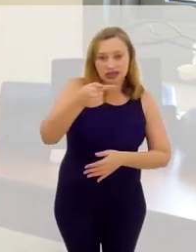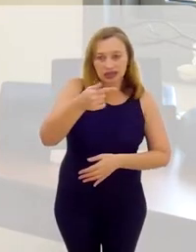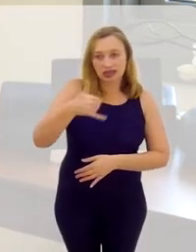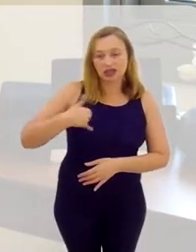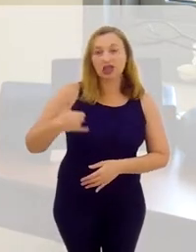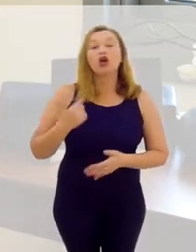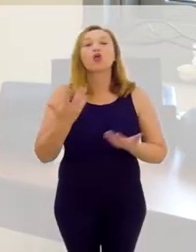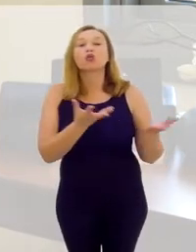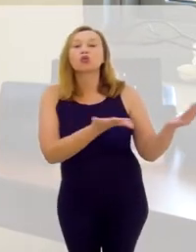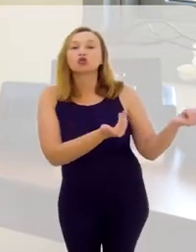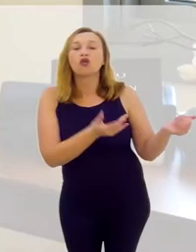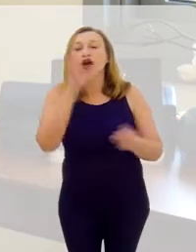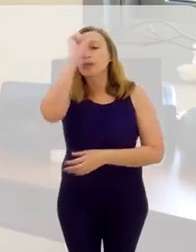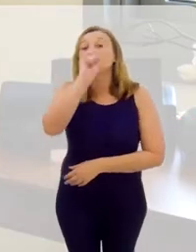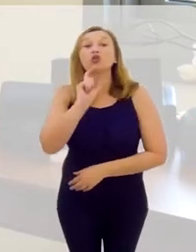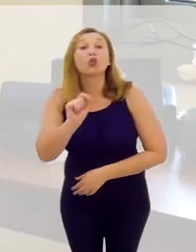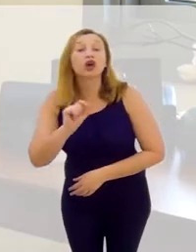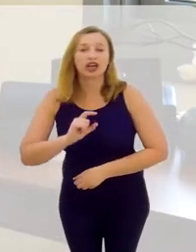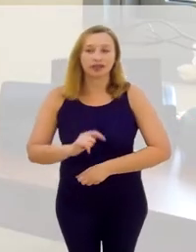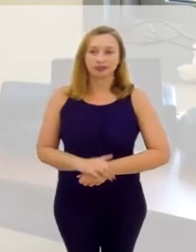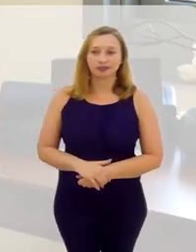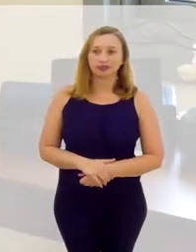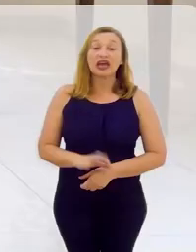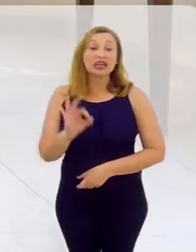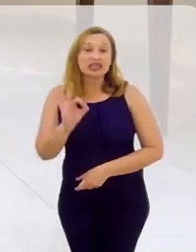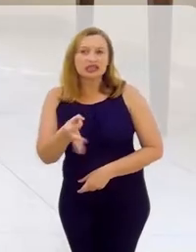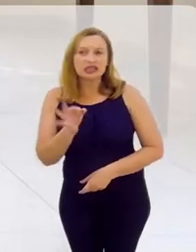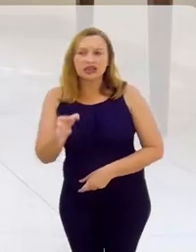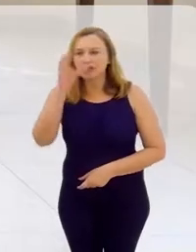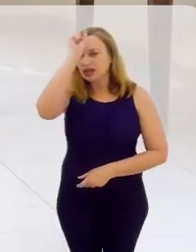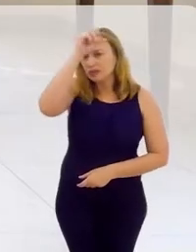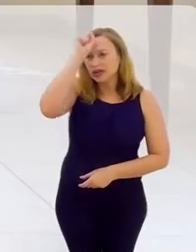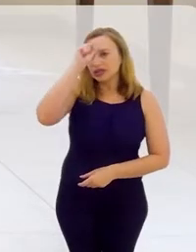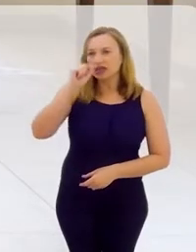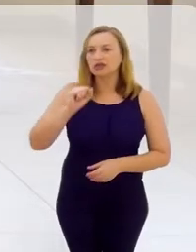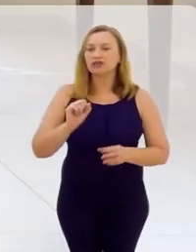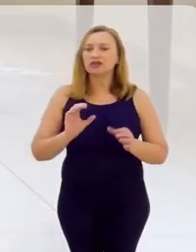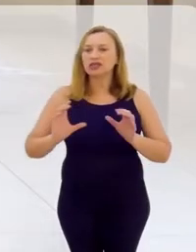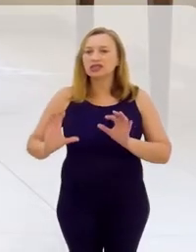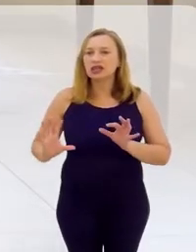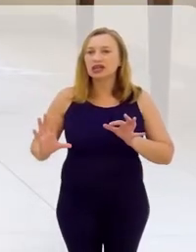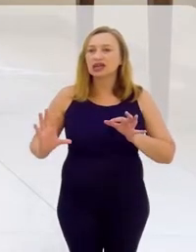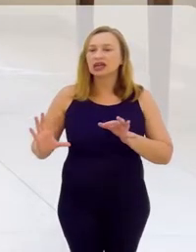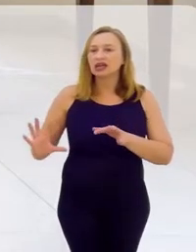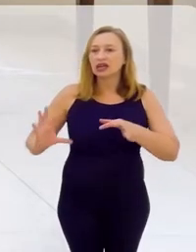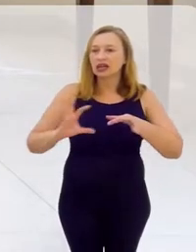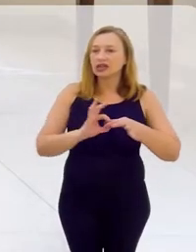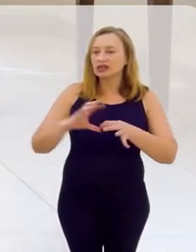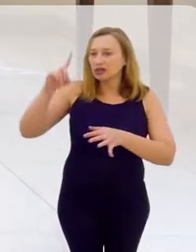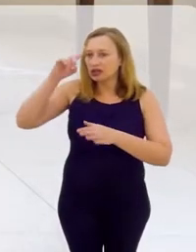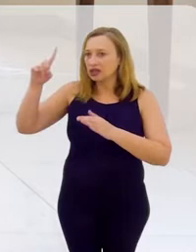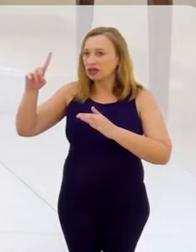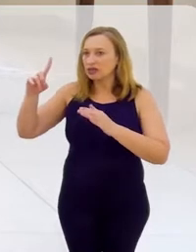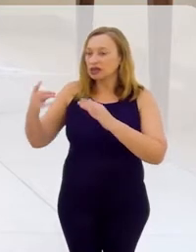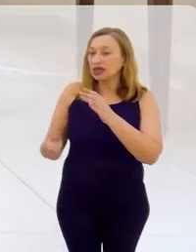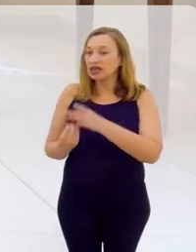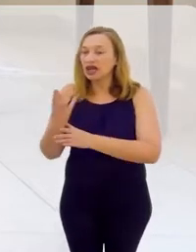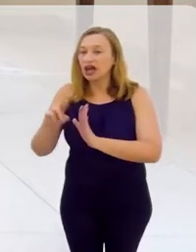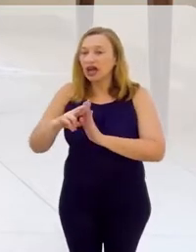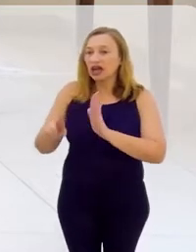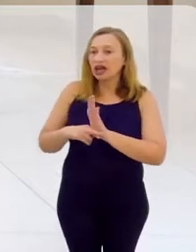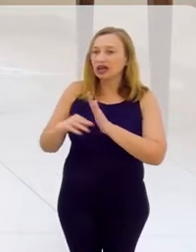17 anos. O que esses jovens aprendem ali? Eles aprendem exatamente a fazer convênios e obedecer esses